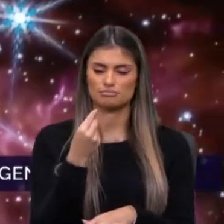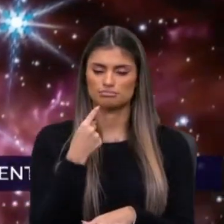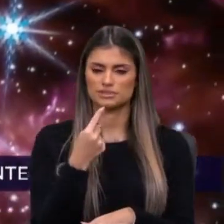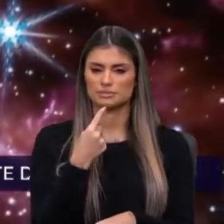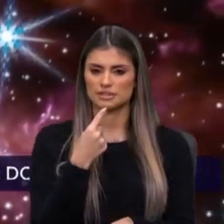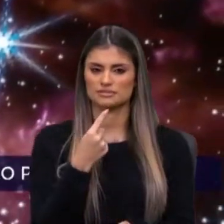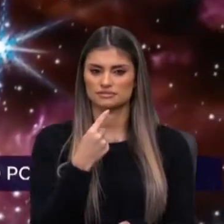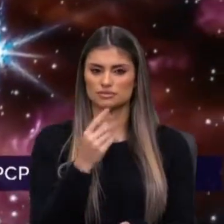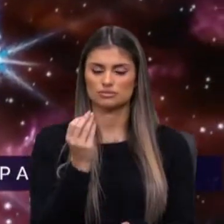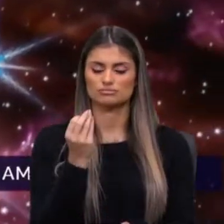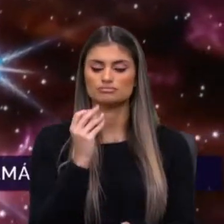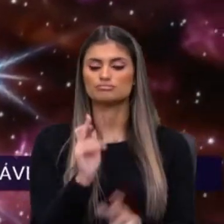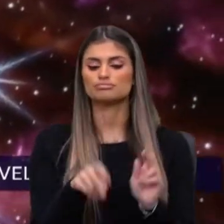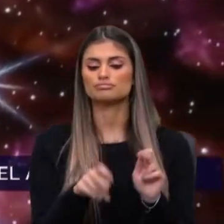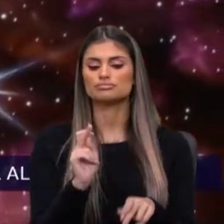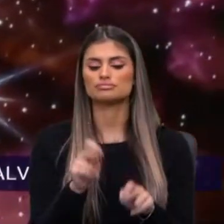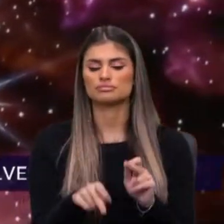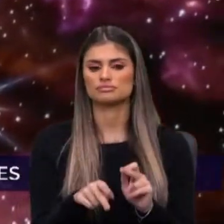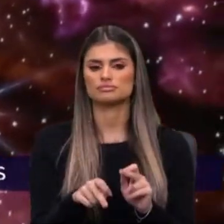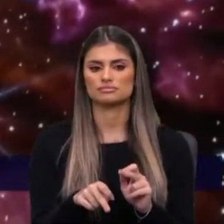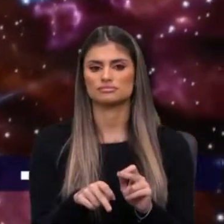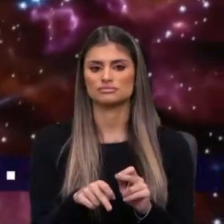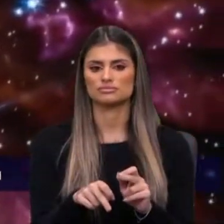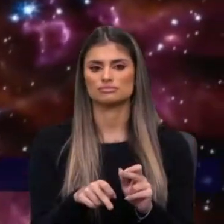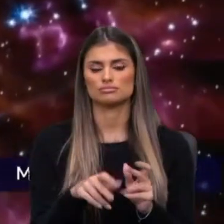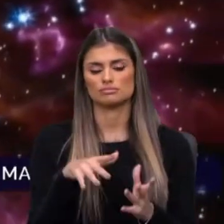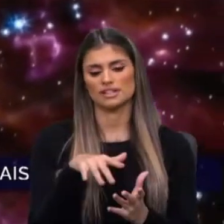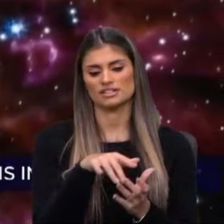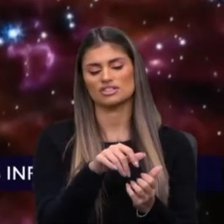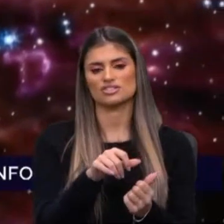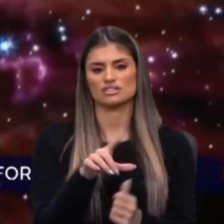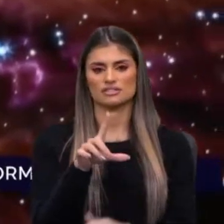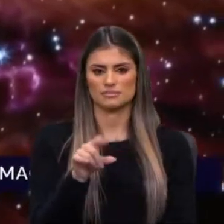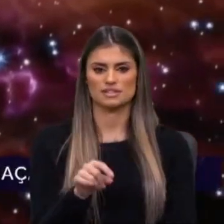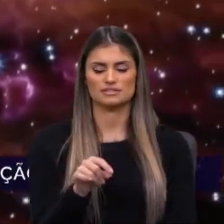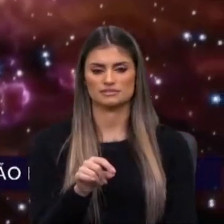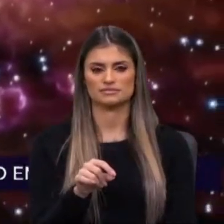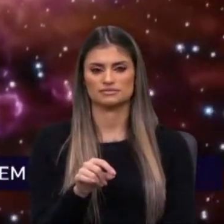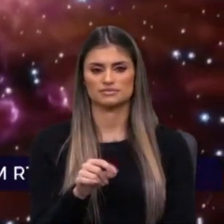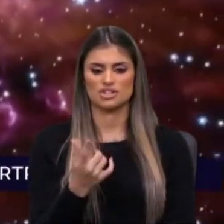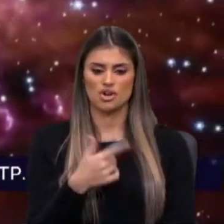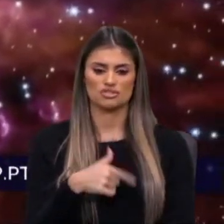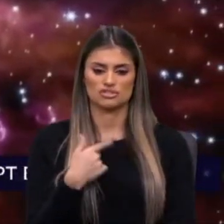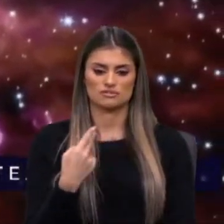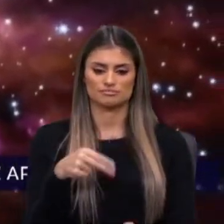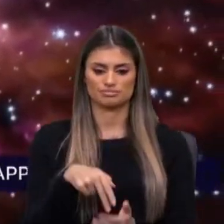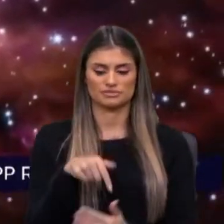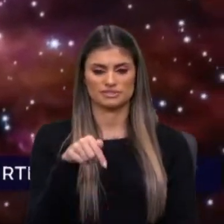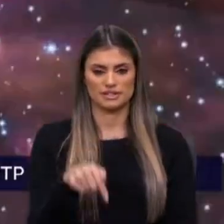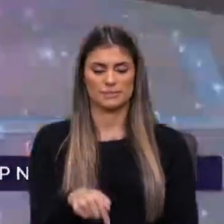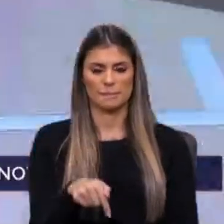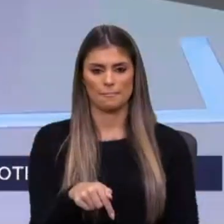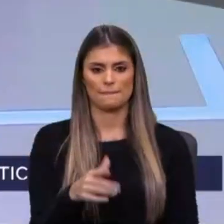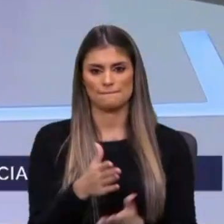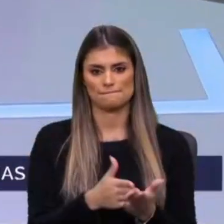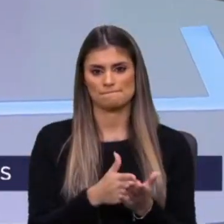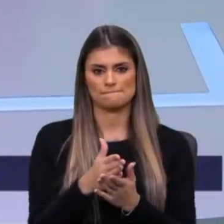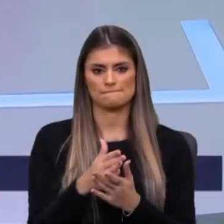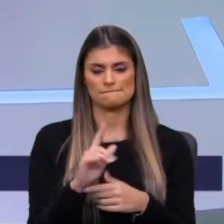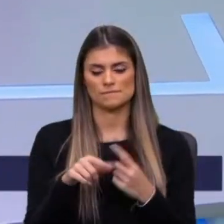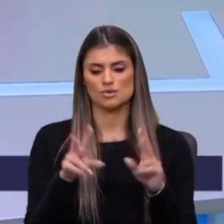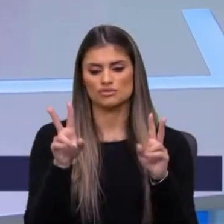vem o material que cria os planetas, que cria, olha, até nós que estamos aqui. Avançamos com outro